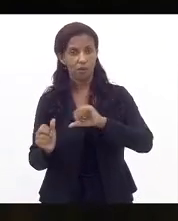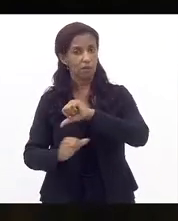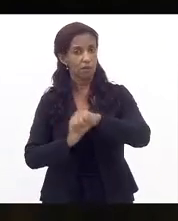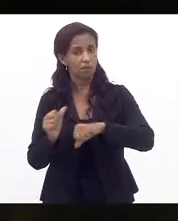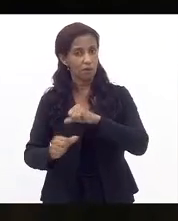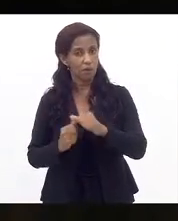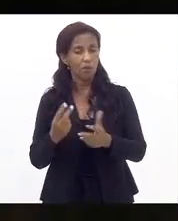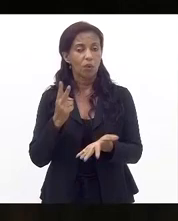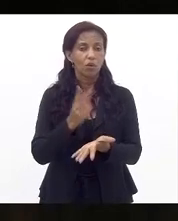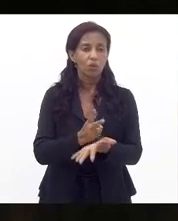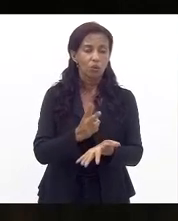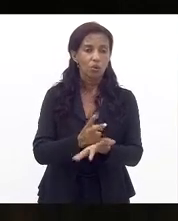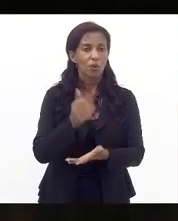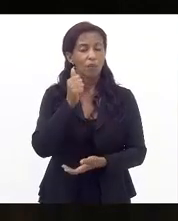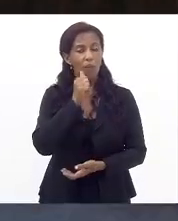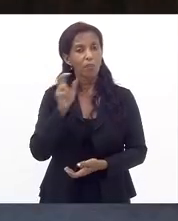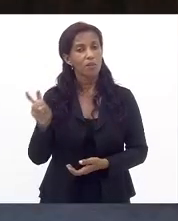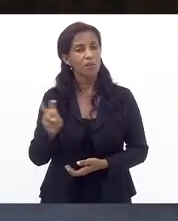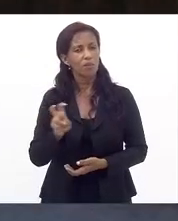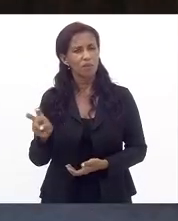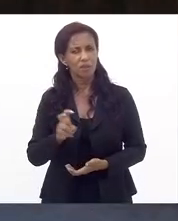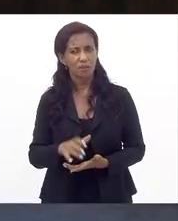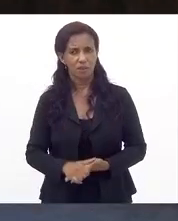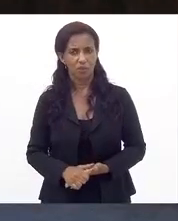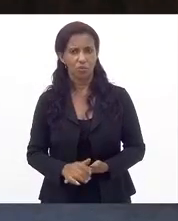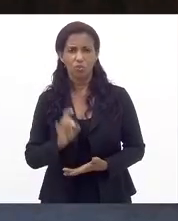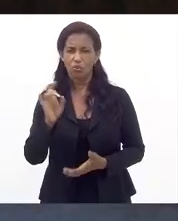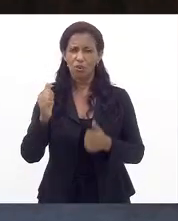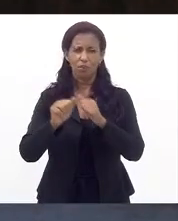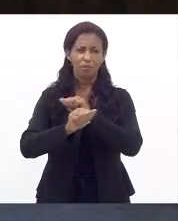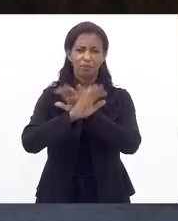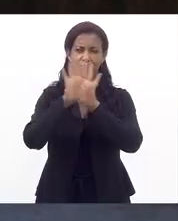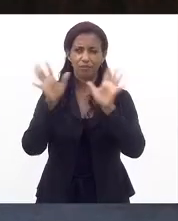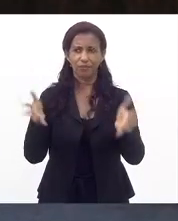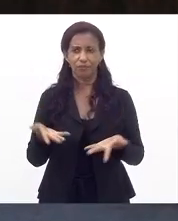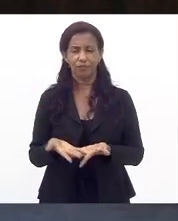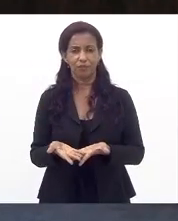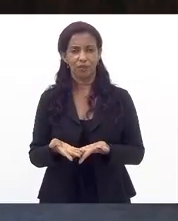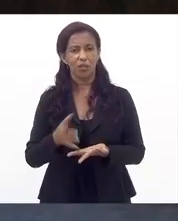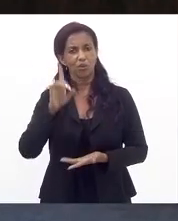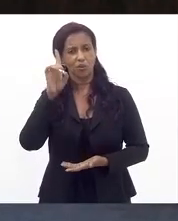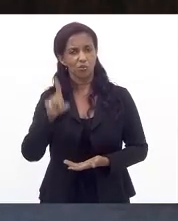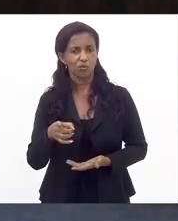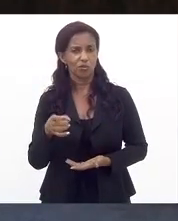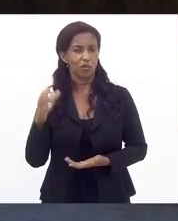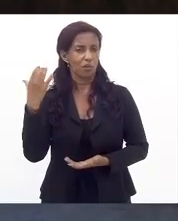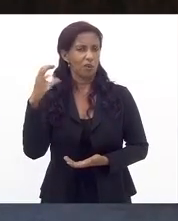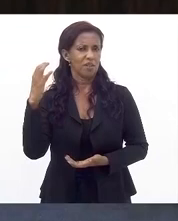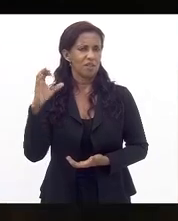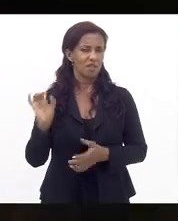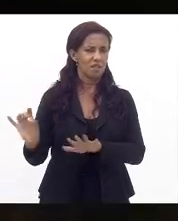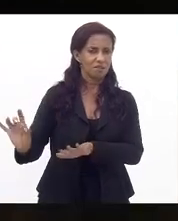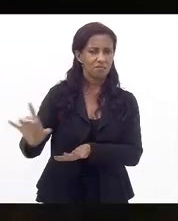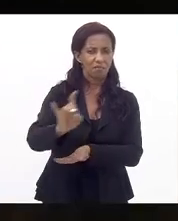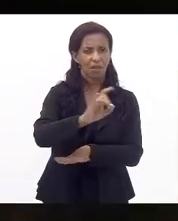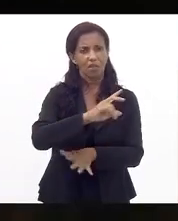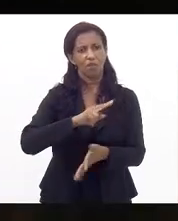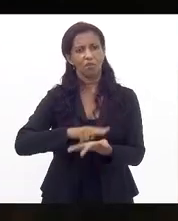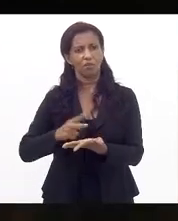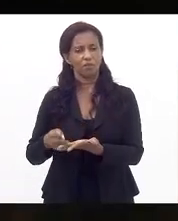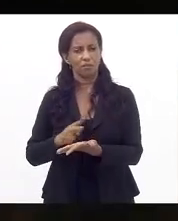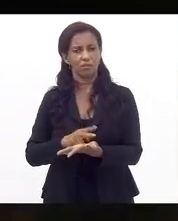transição porque não manter para as mulheres 55 então só para deixar claro que é para que o direito é uma ciência e dialética em cada um tem